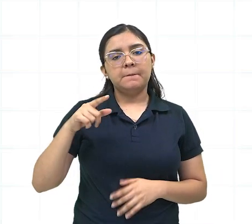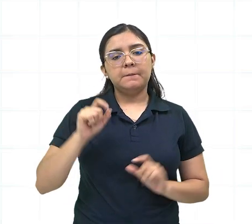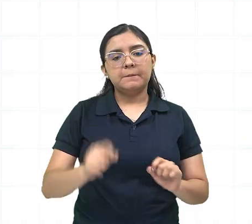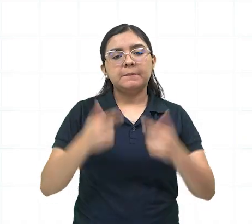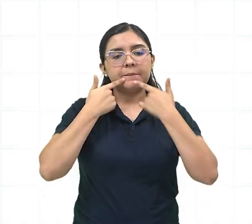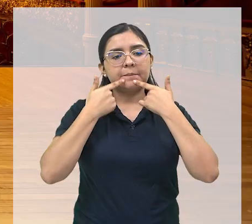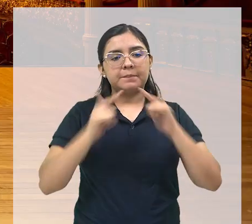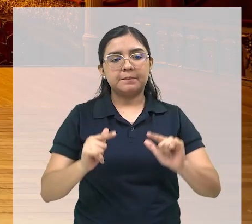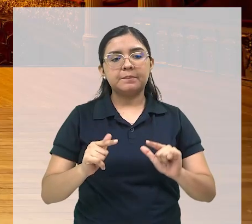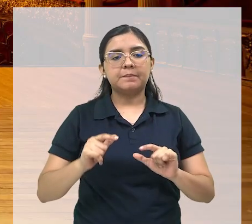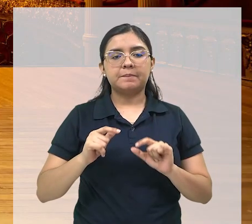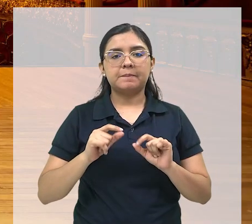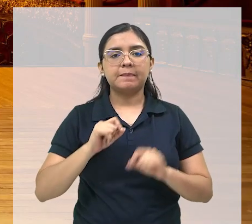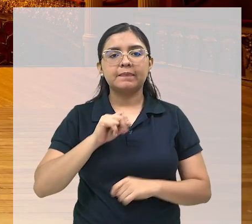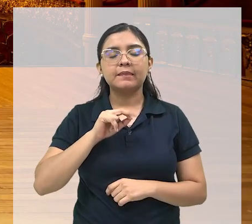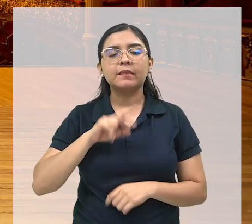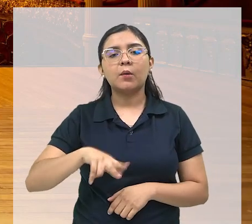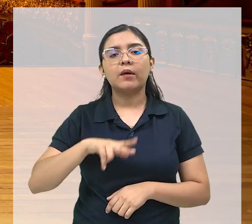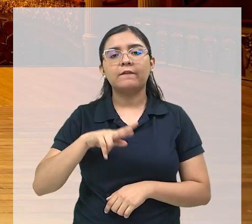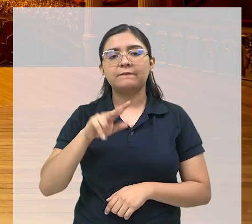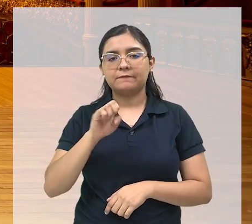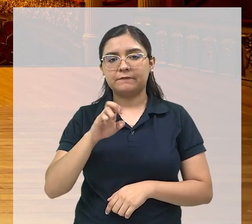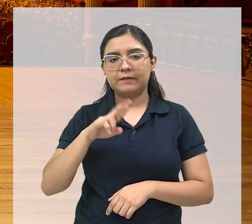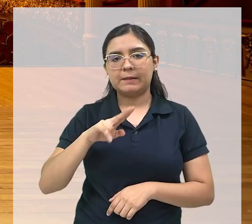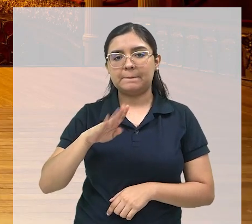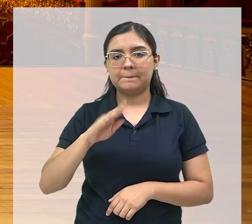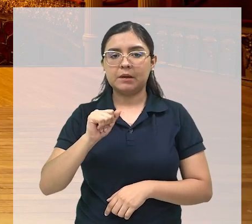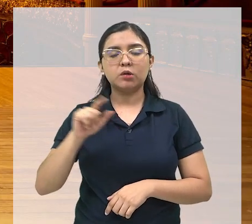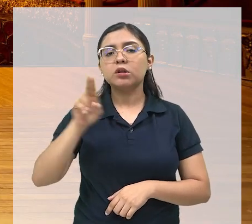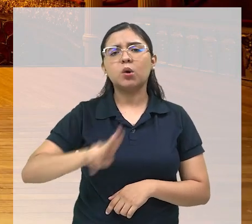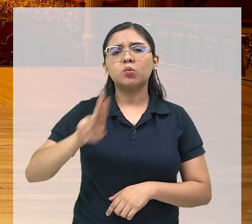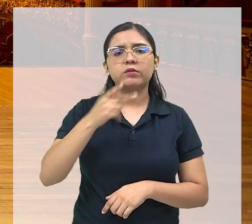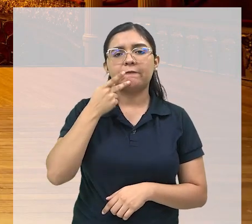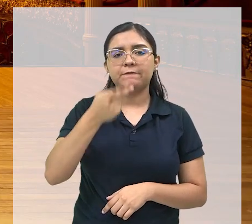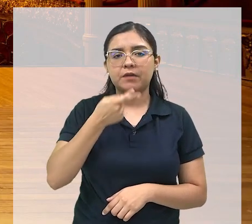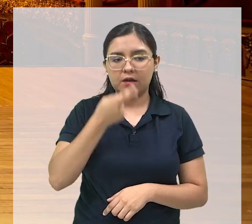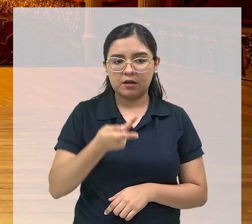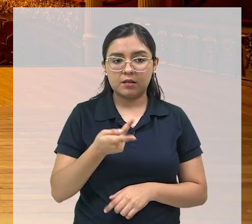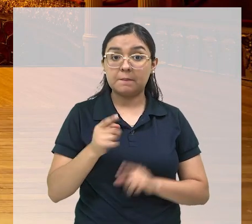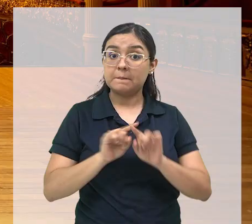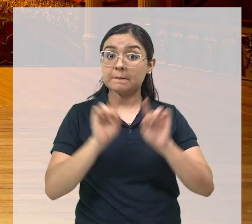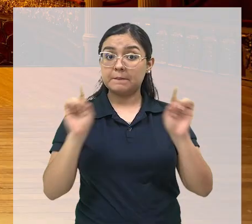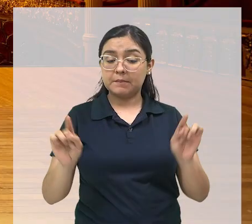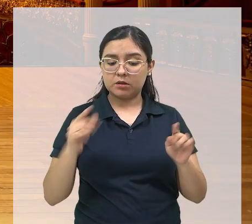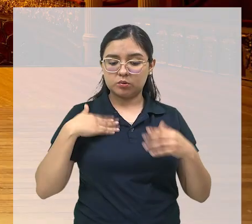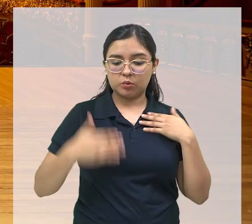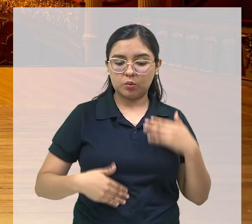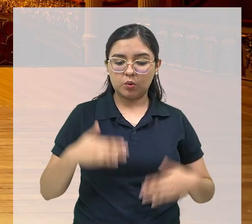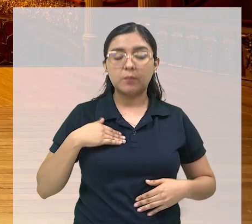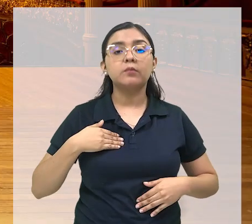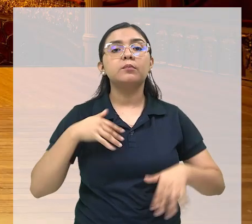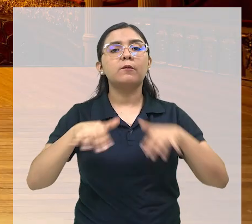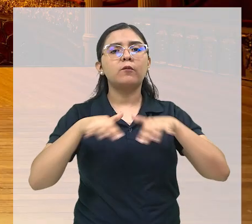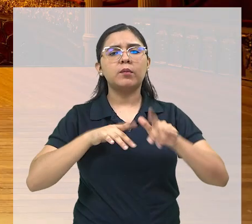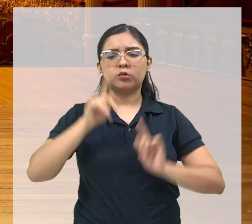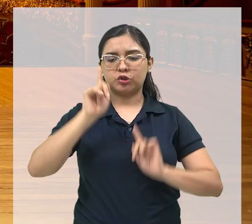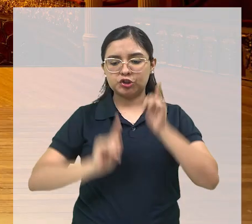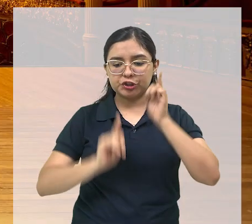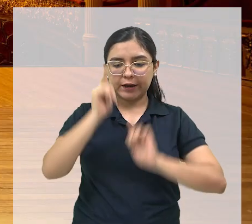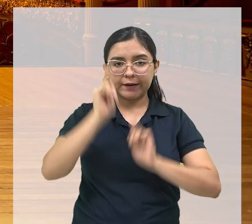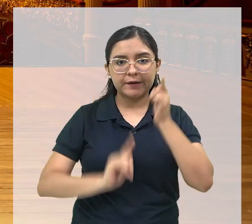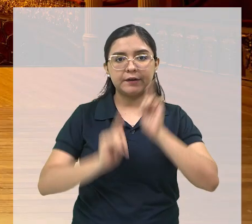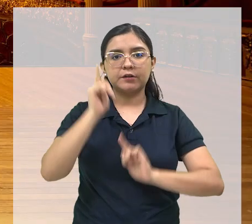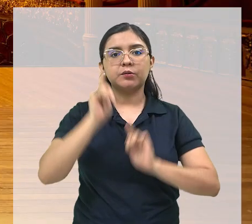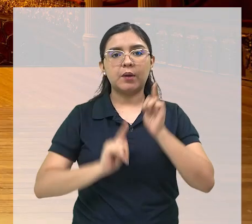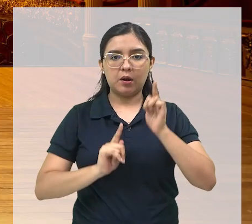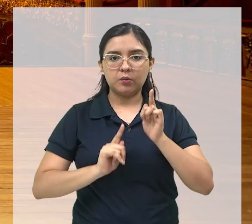de linguagem não verbal. Não tem palavras, mas o meu corpo, através da minha movimentação, através do